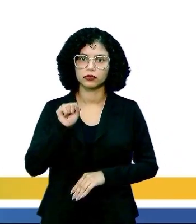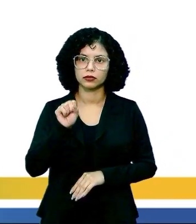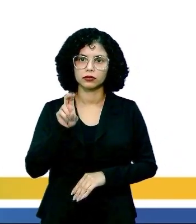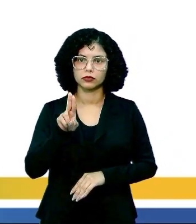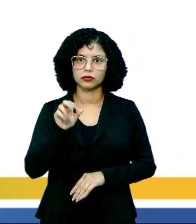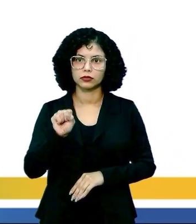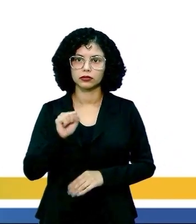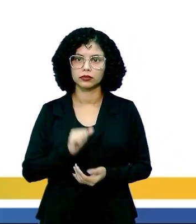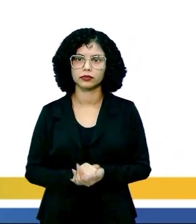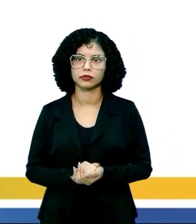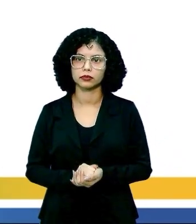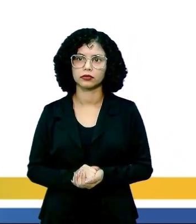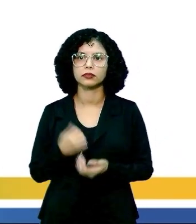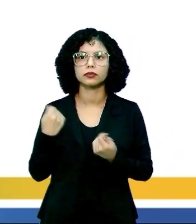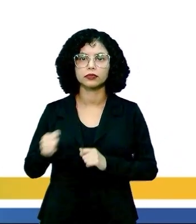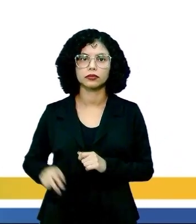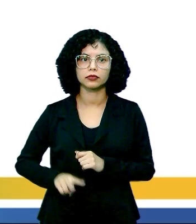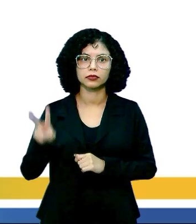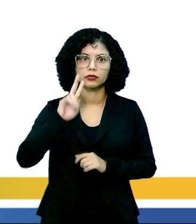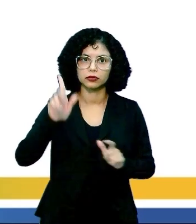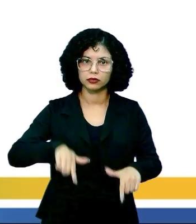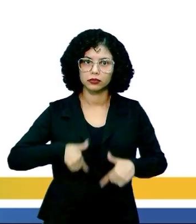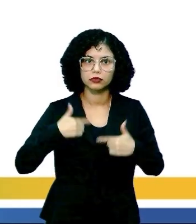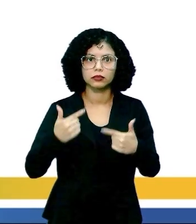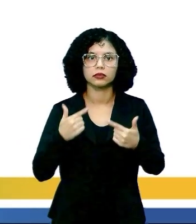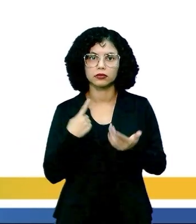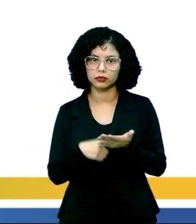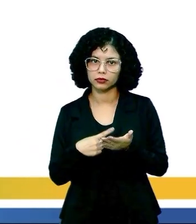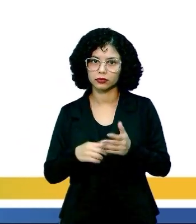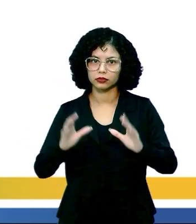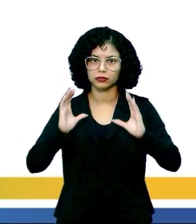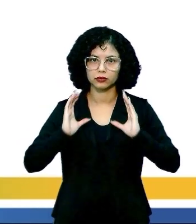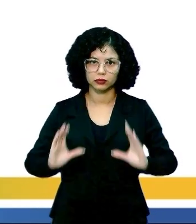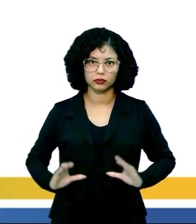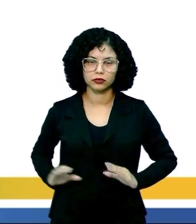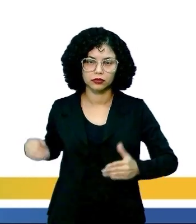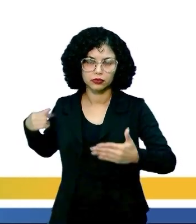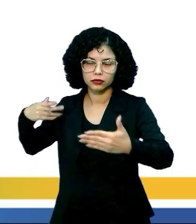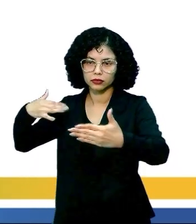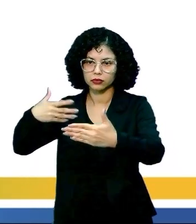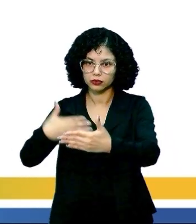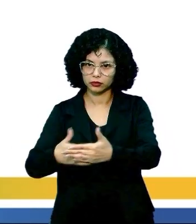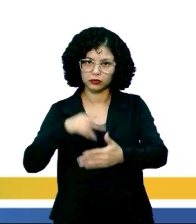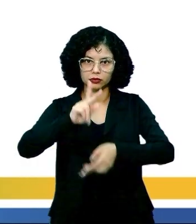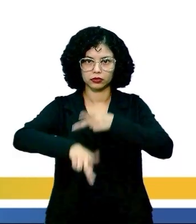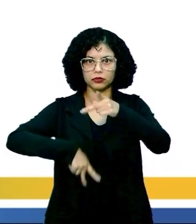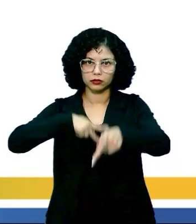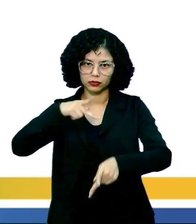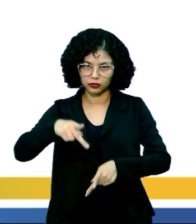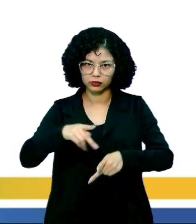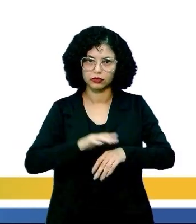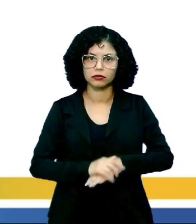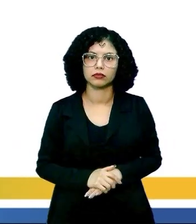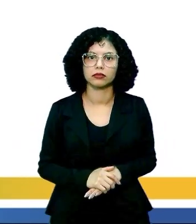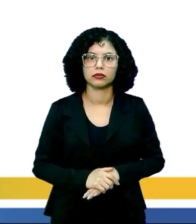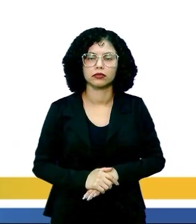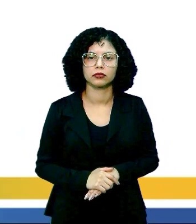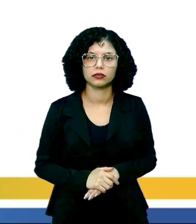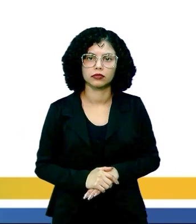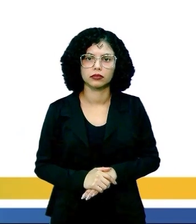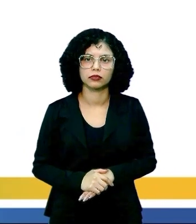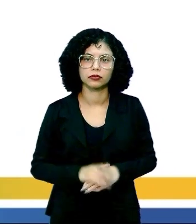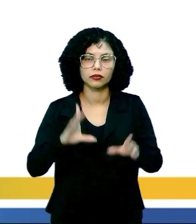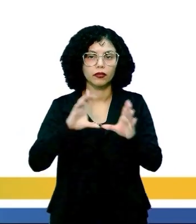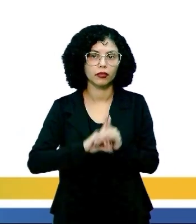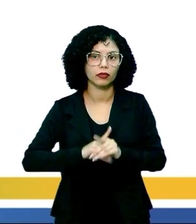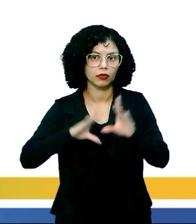O SUS deve ser valorizado e defendido como um marco para a cidadania e o avanço